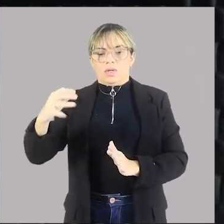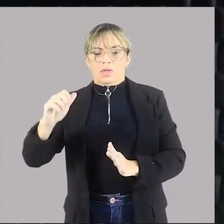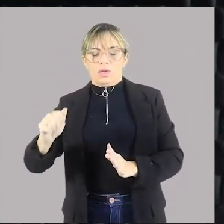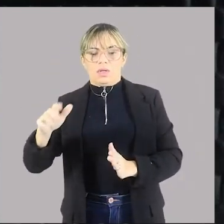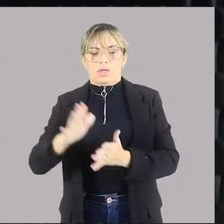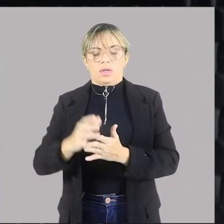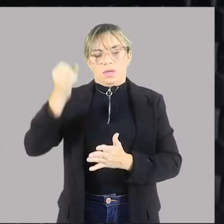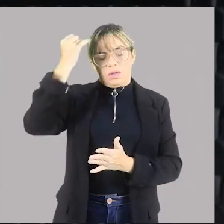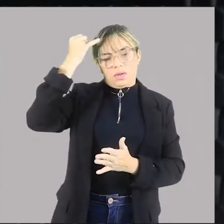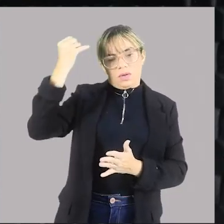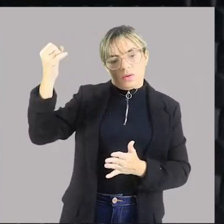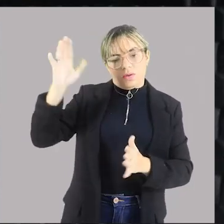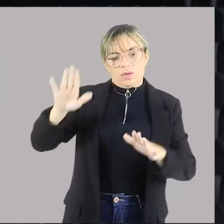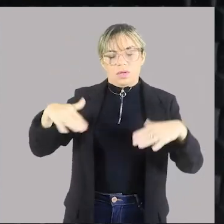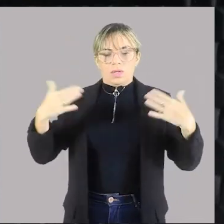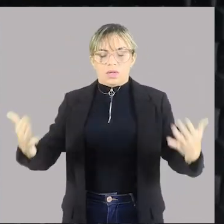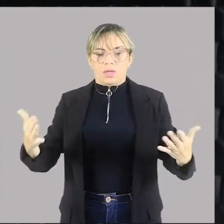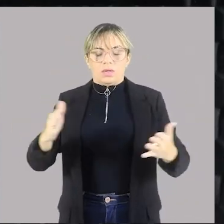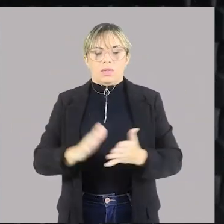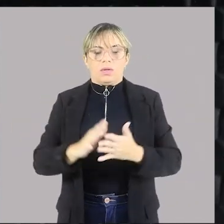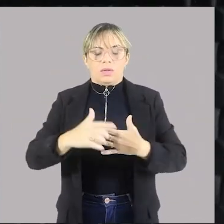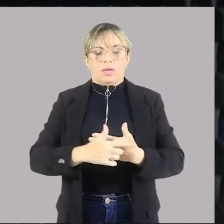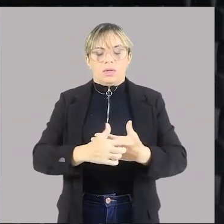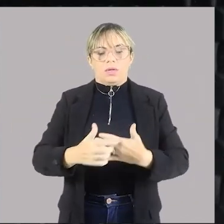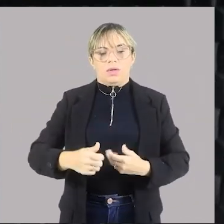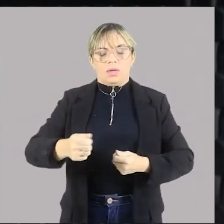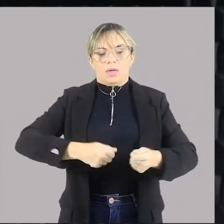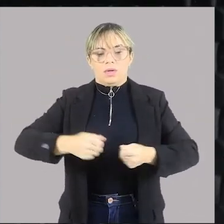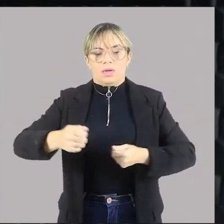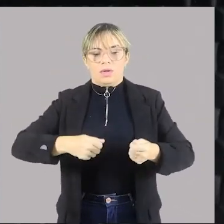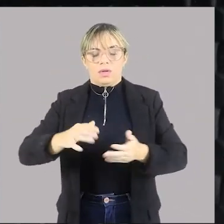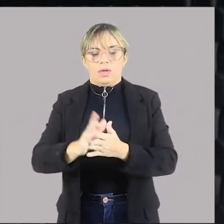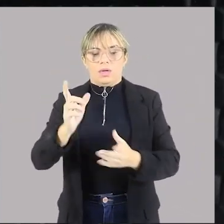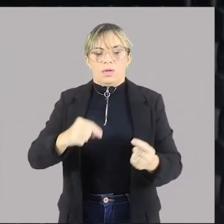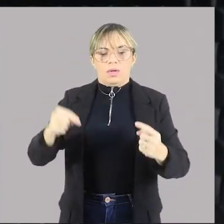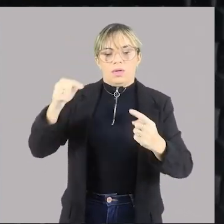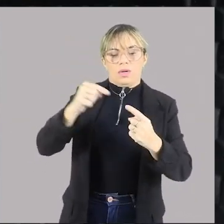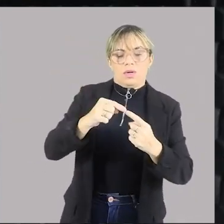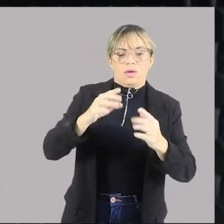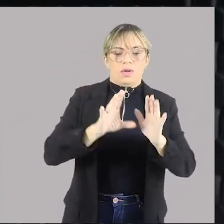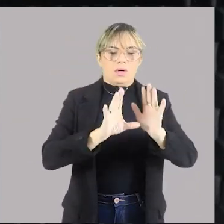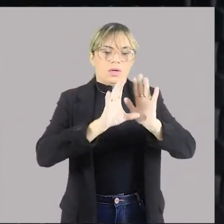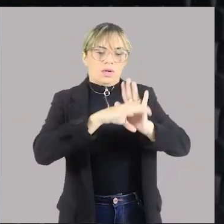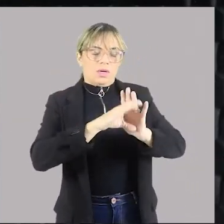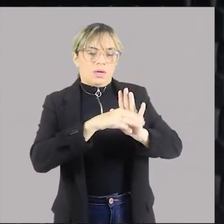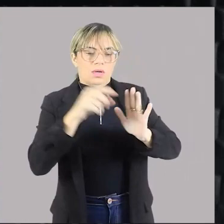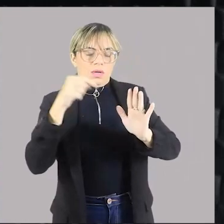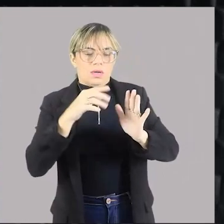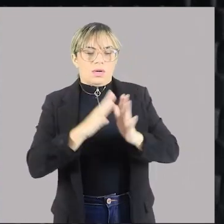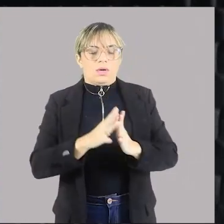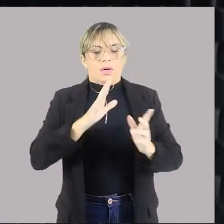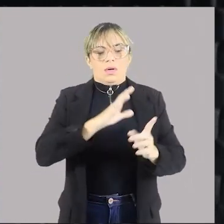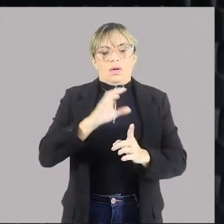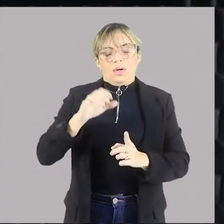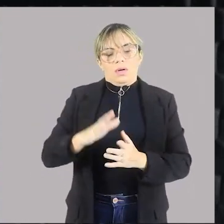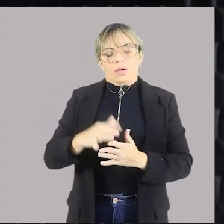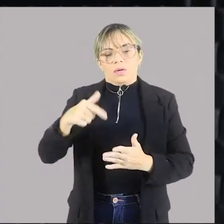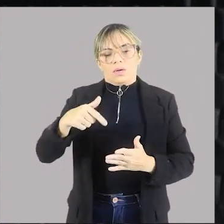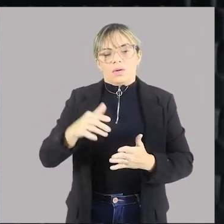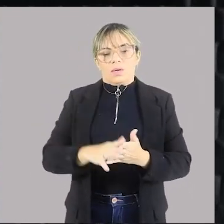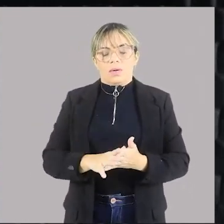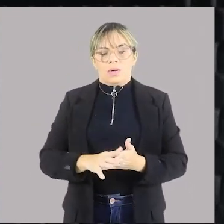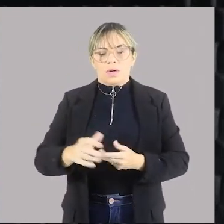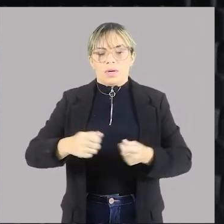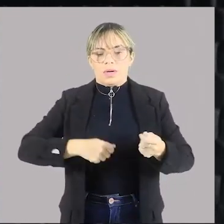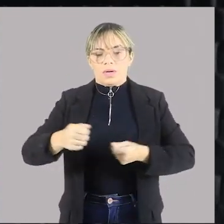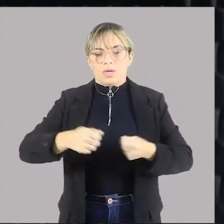que será, por exemplo, função administrativa, fará parte desse conceito de direito administrativo, só as